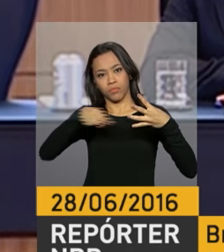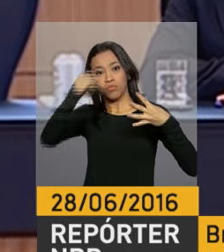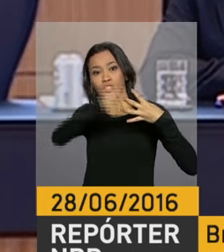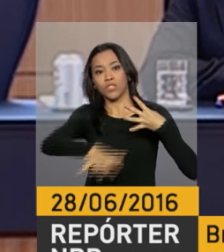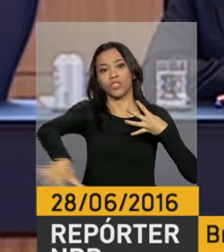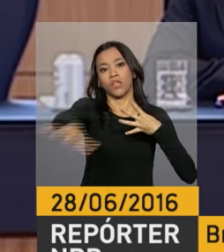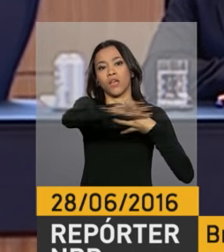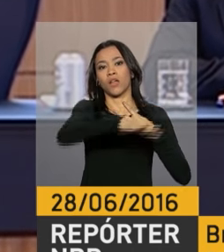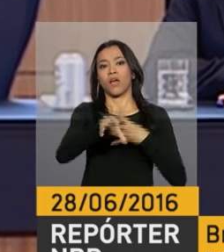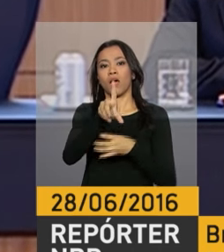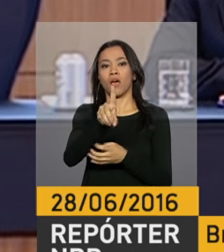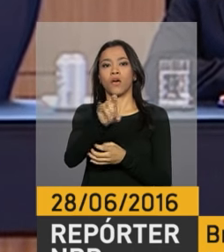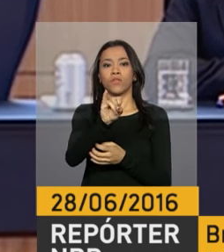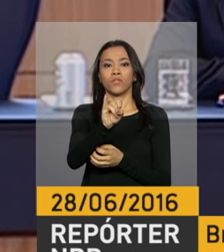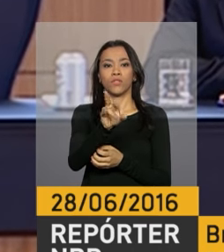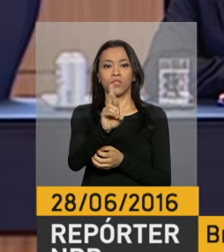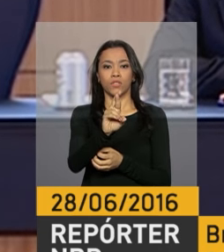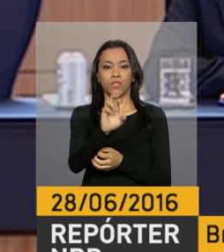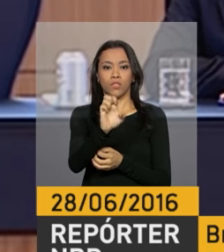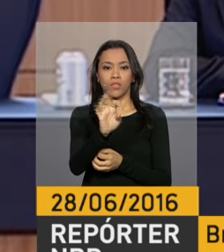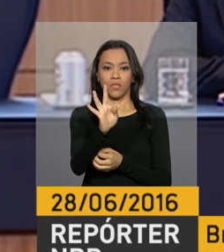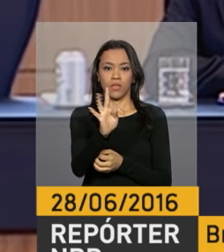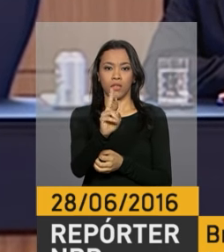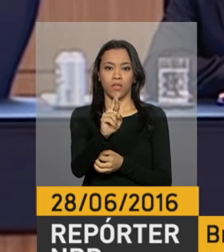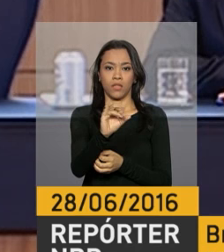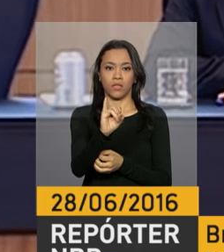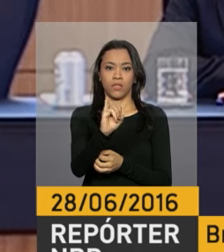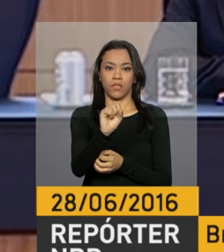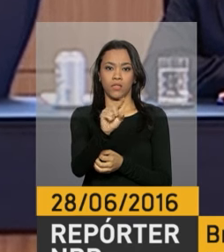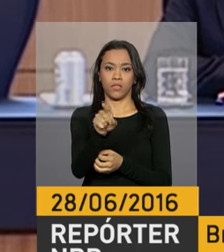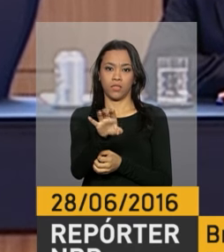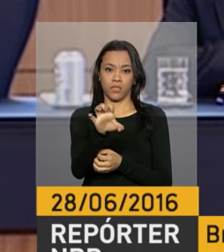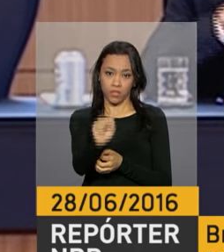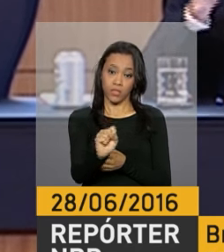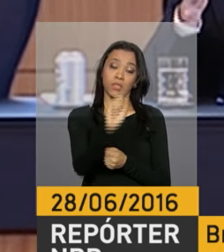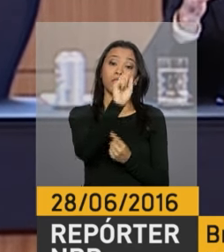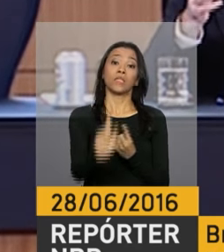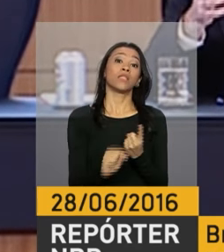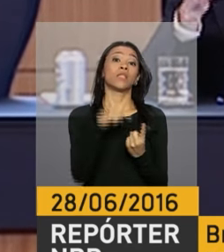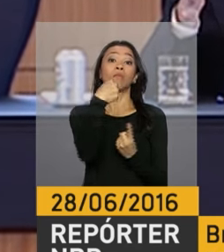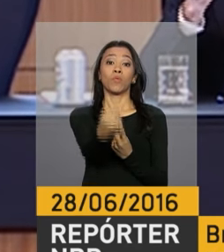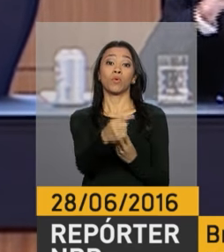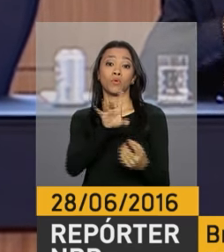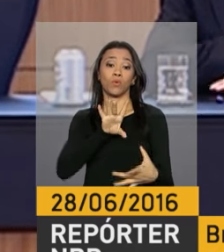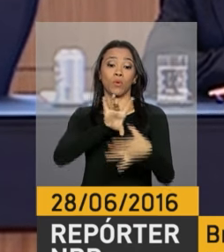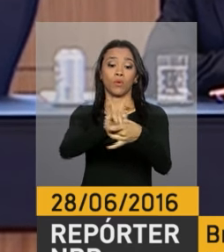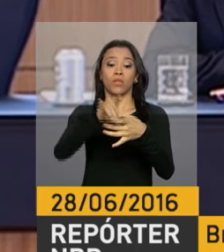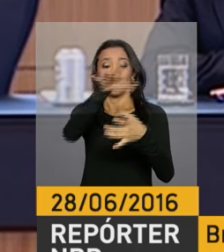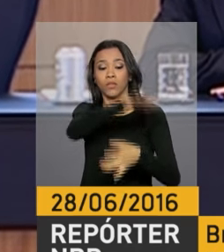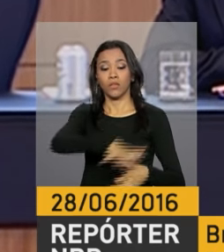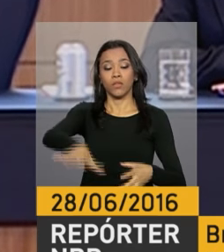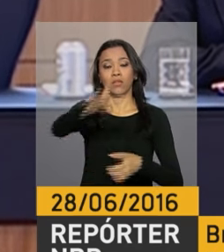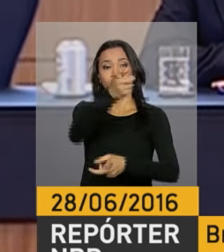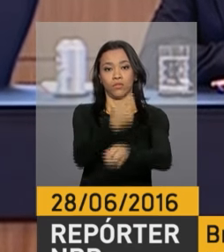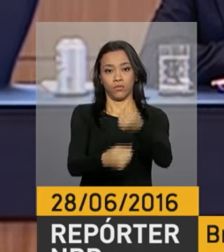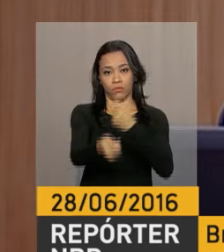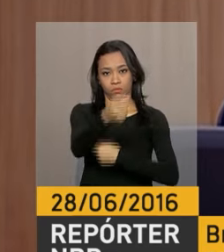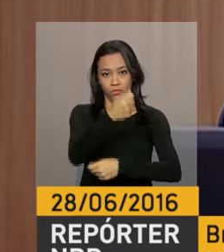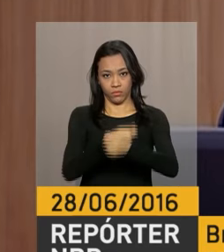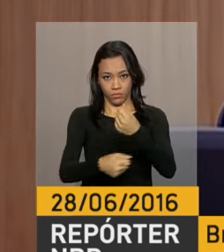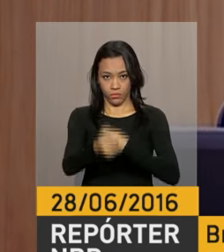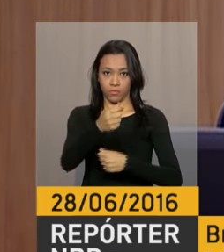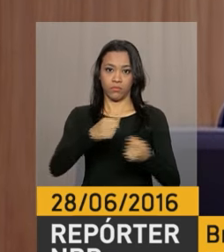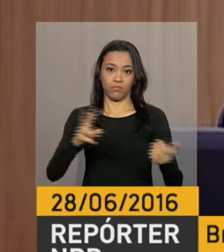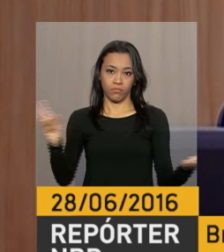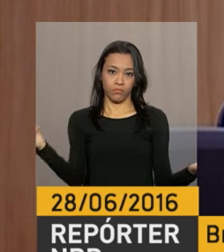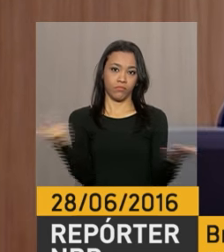Brasil, depois vou falar um pouco do cenário global, do Brexit, que atingiu a